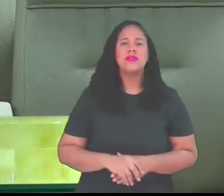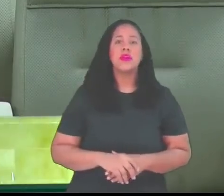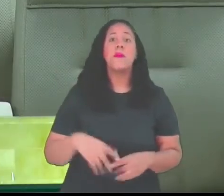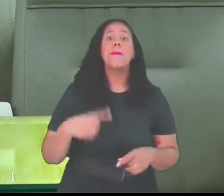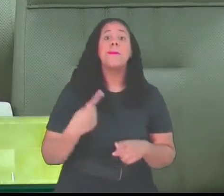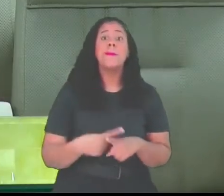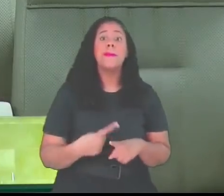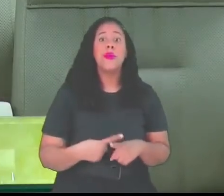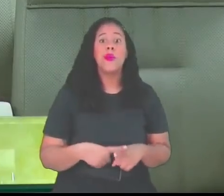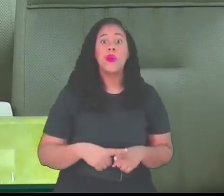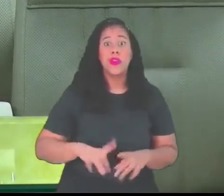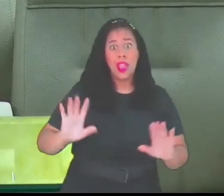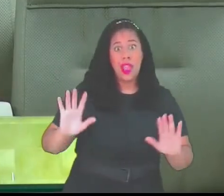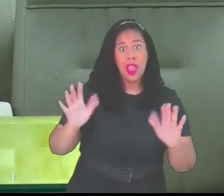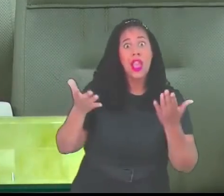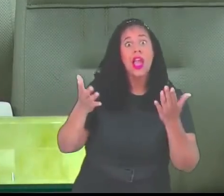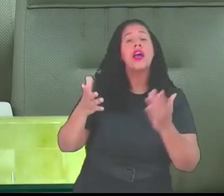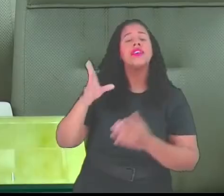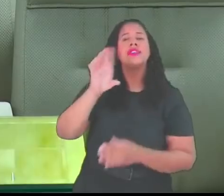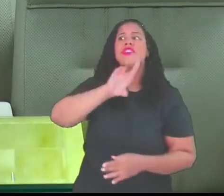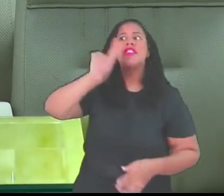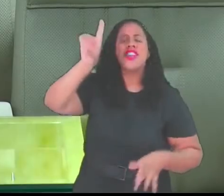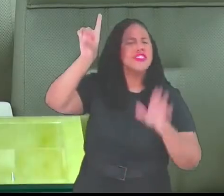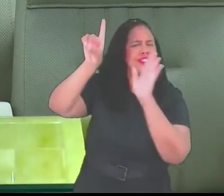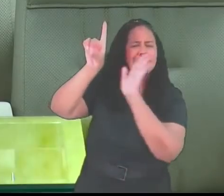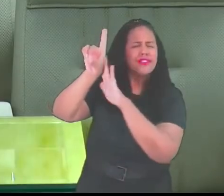Porque quem vai ser exaltado é Ele.